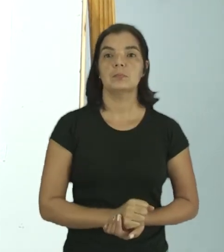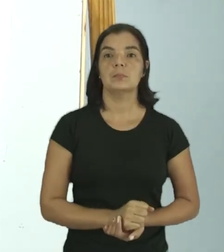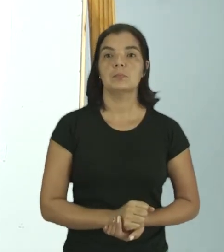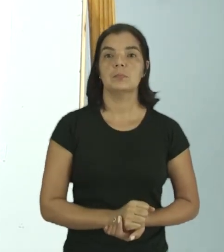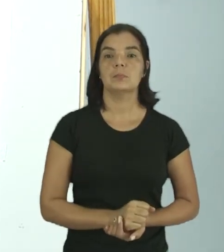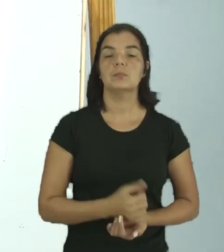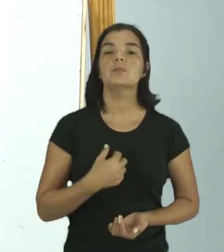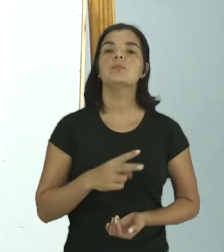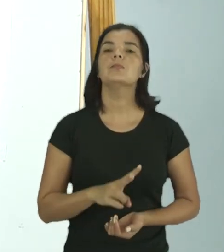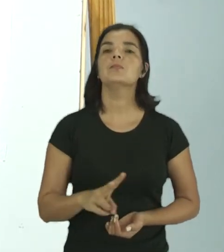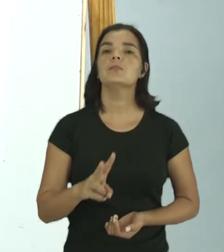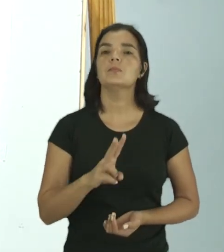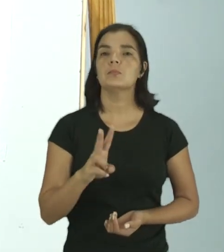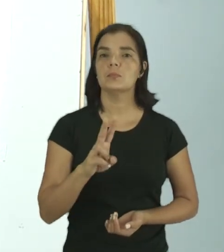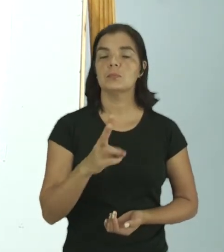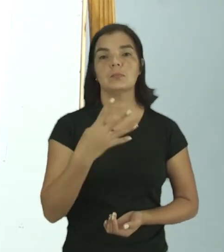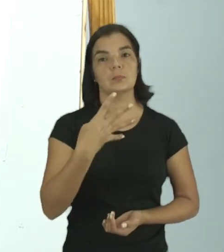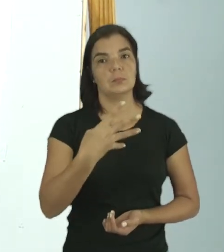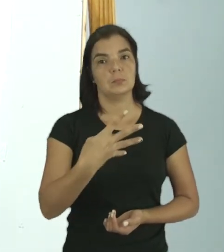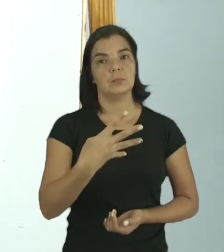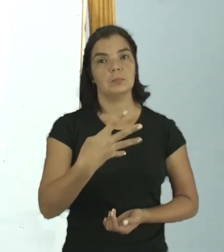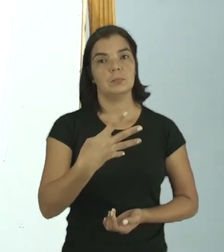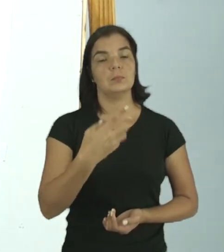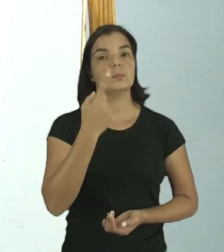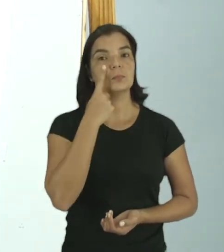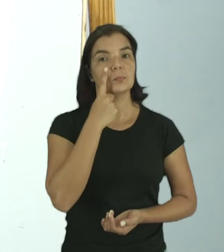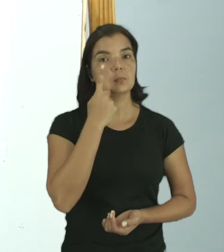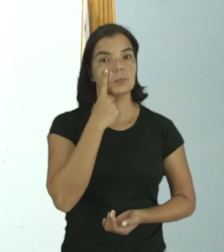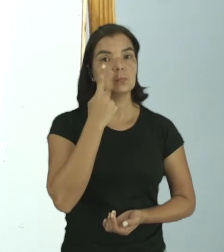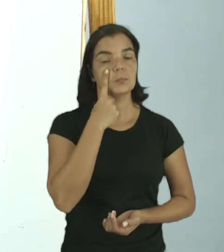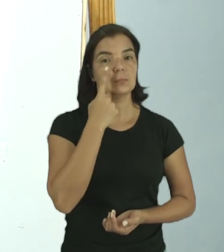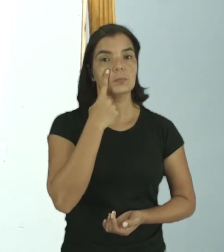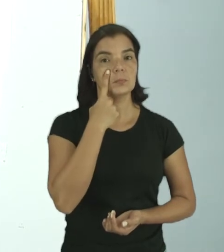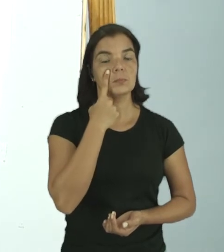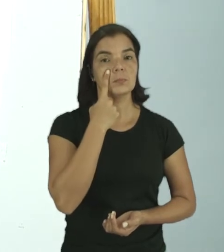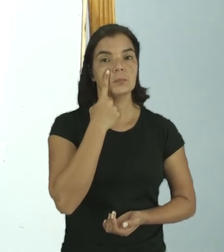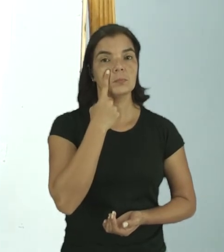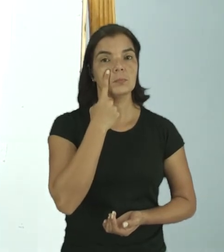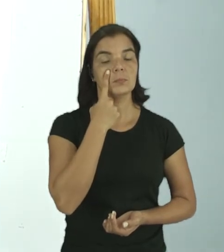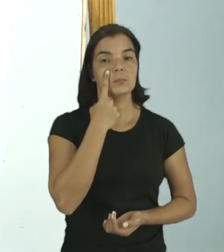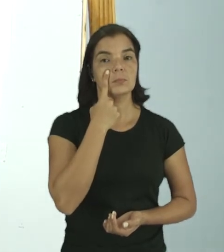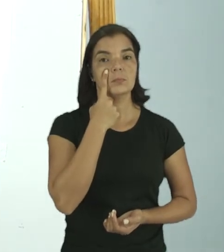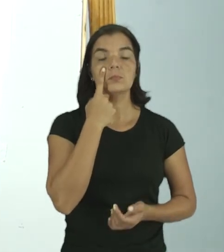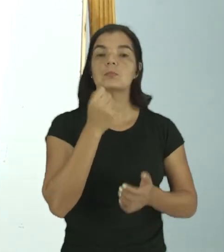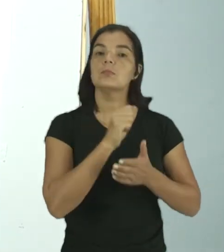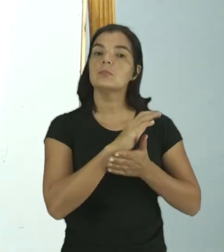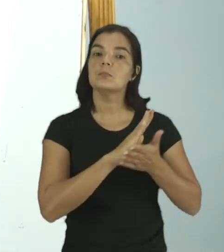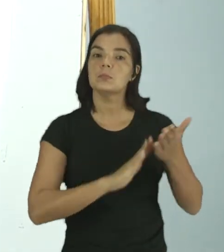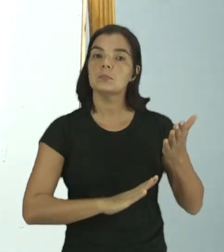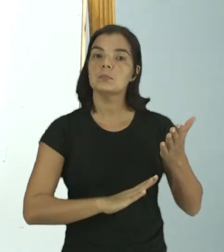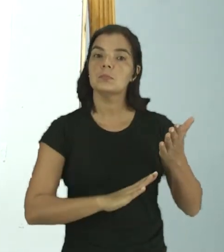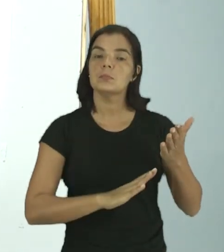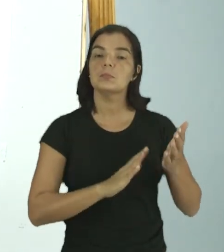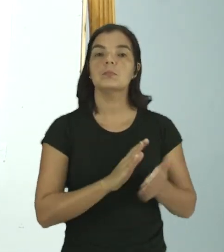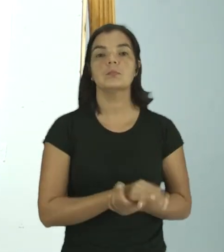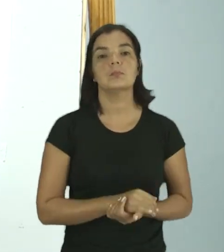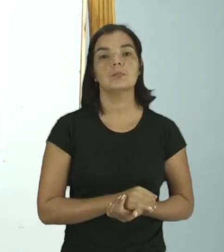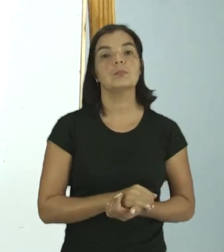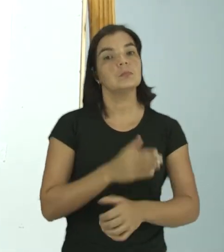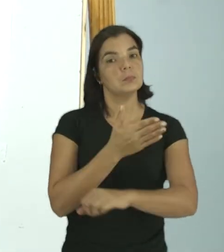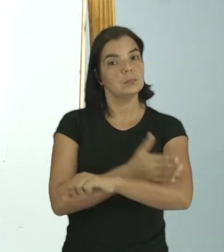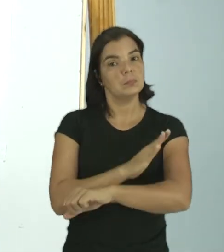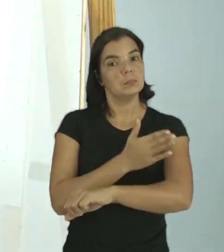Qual o valor que deu o quatro nós vimos como nós resolvemos essa situação problema da forma